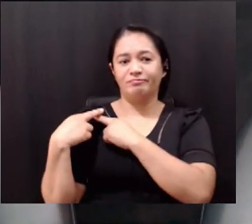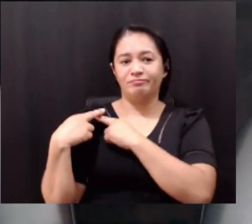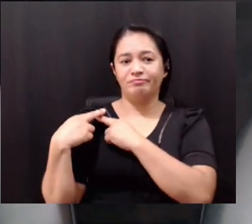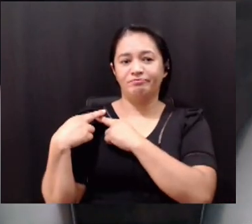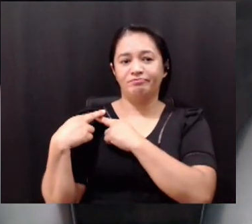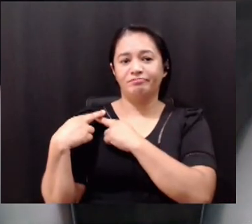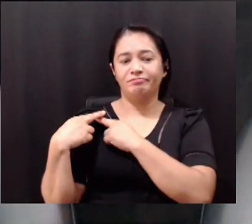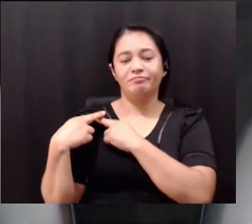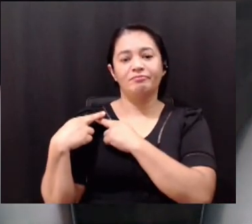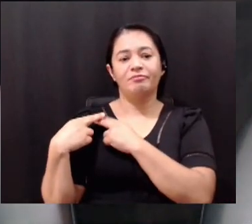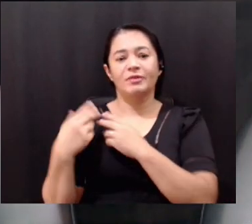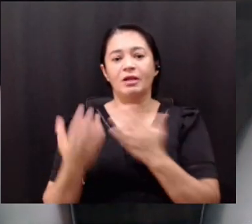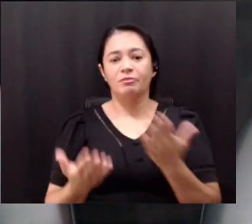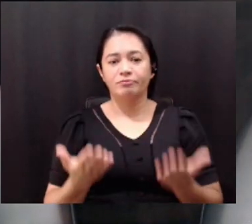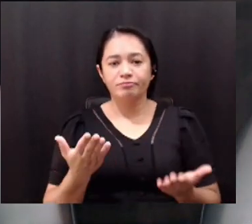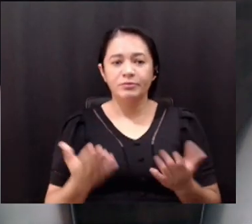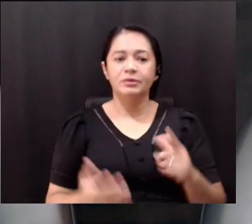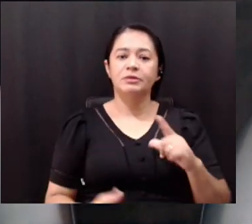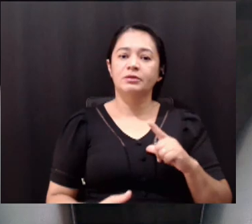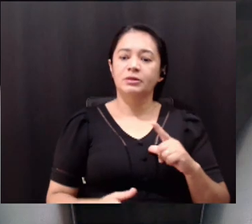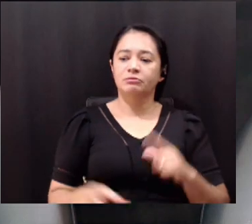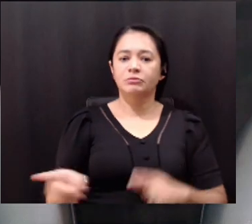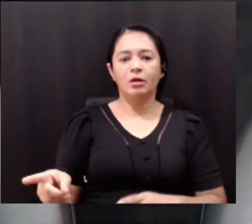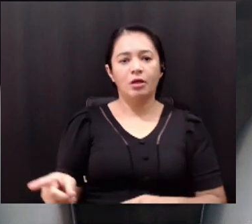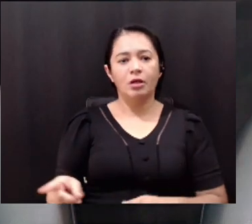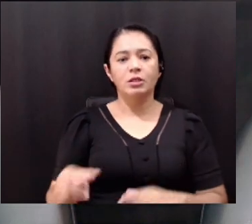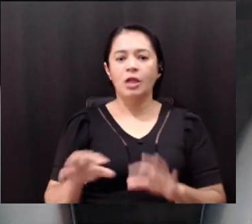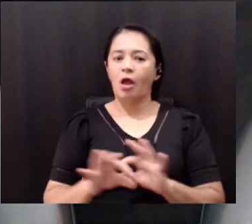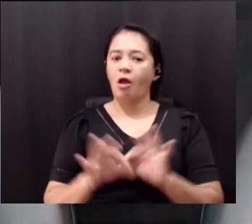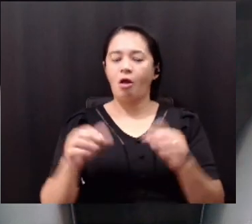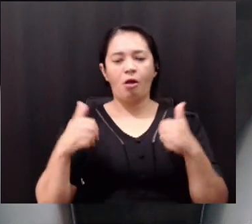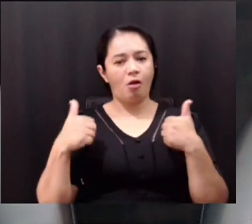equilíbrio, então a empresa está ok, está cumprindo